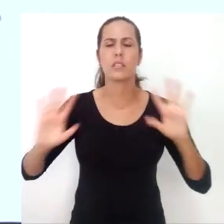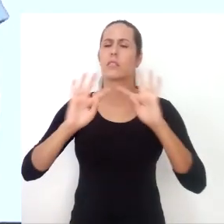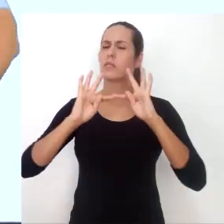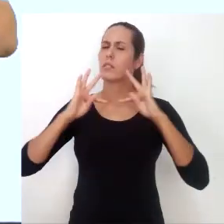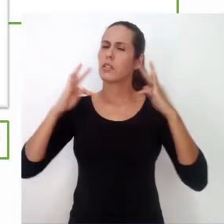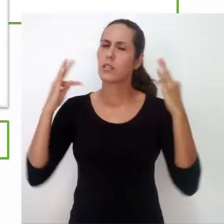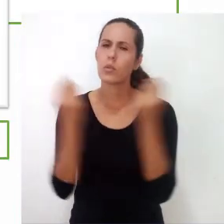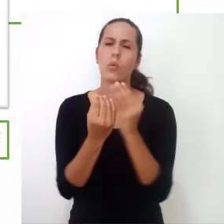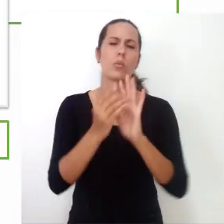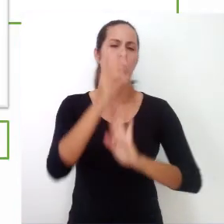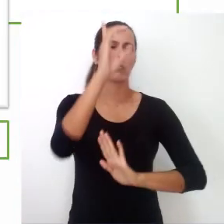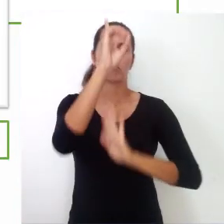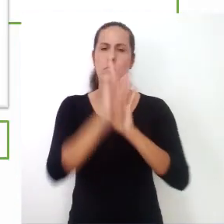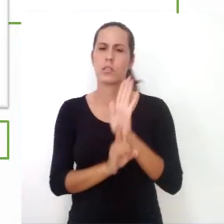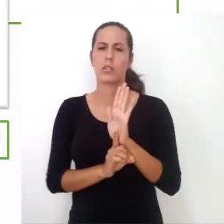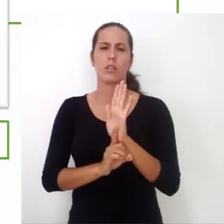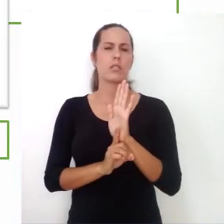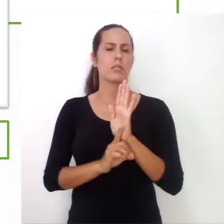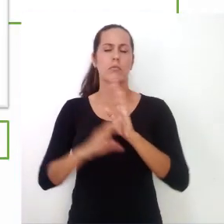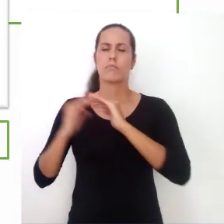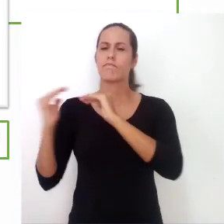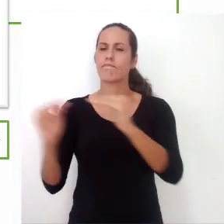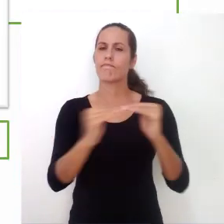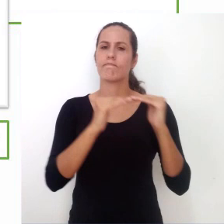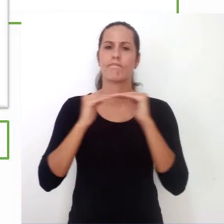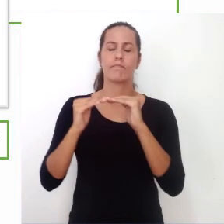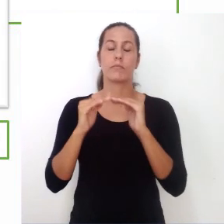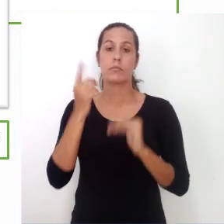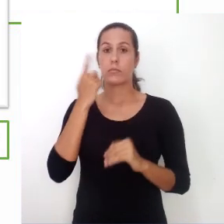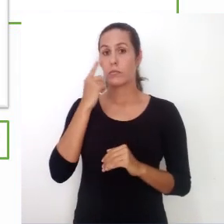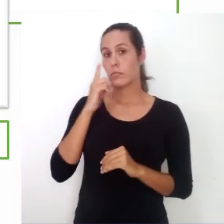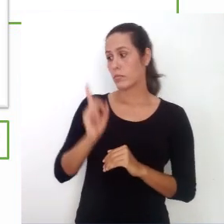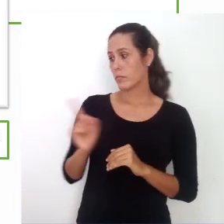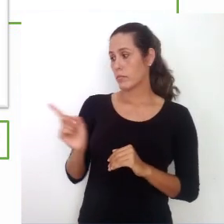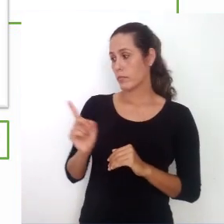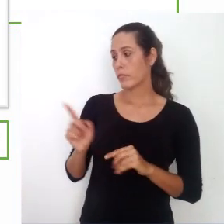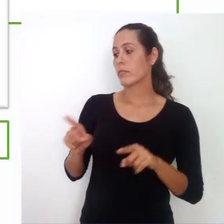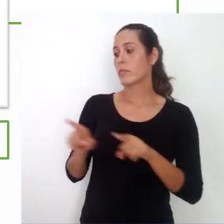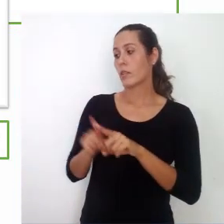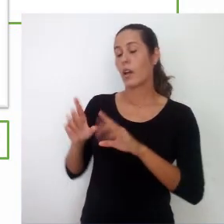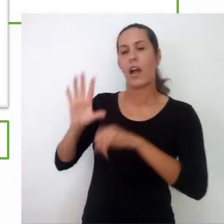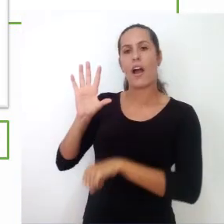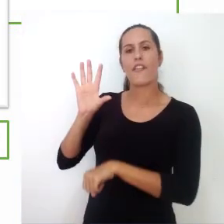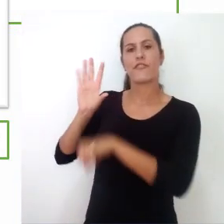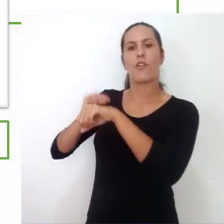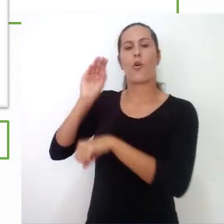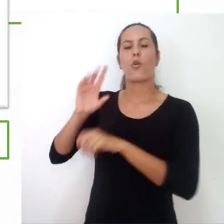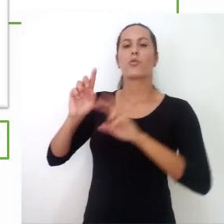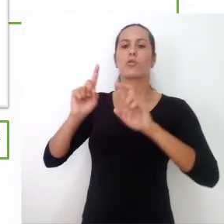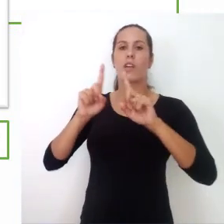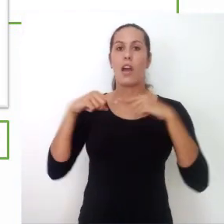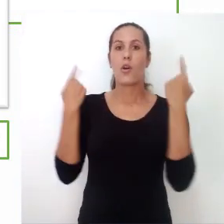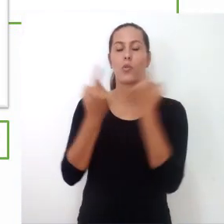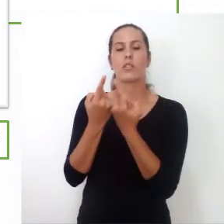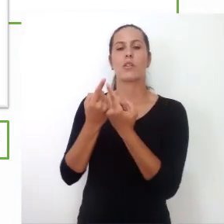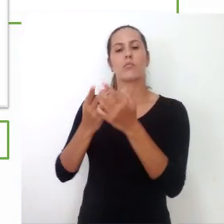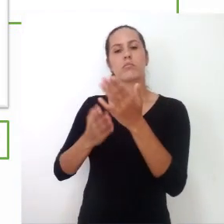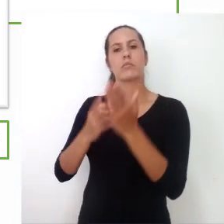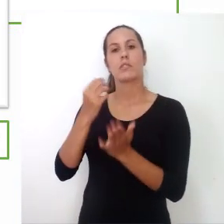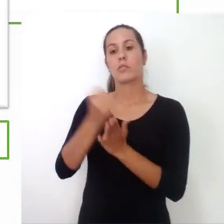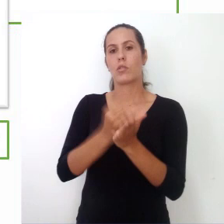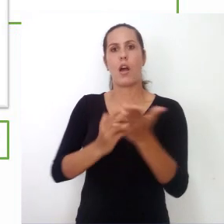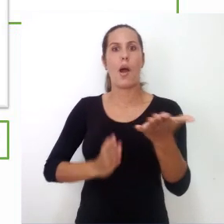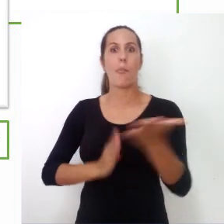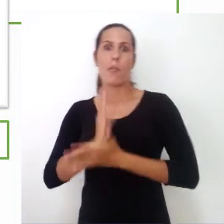adiante. Nós temos na tela a imagem justamente no dia em que foi aprovada essa lei. Aliás,